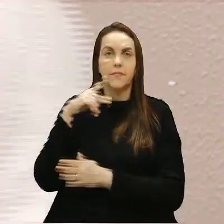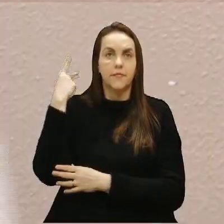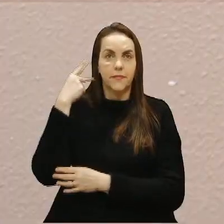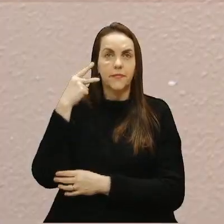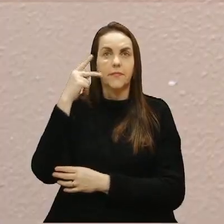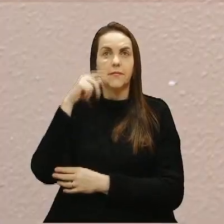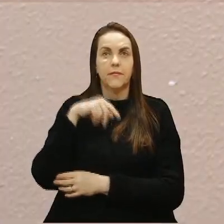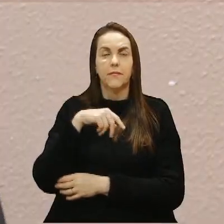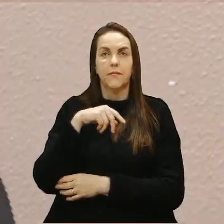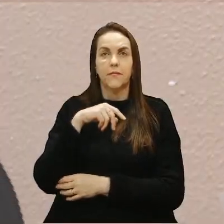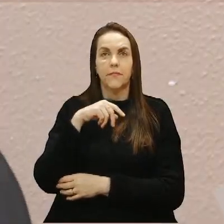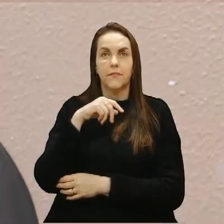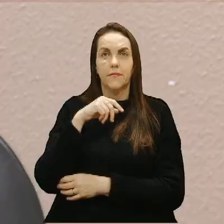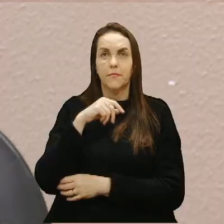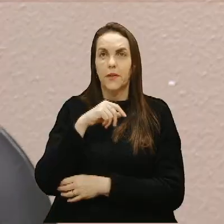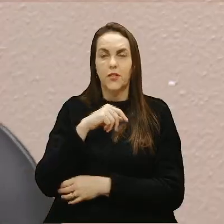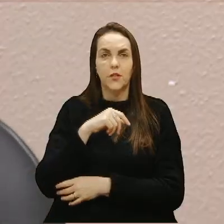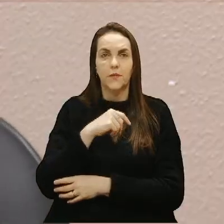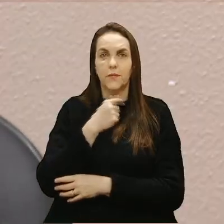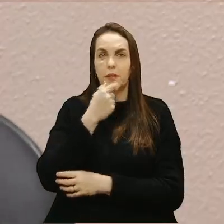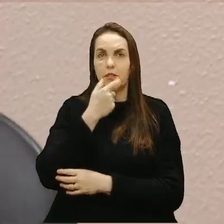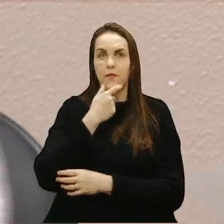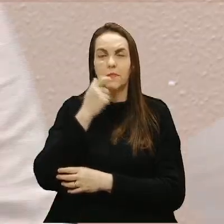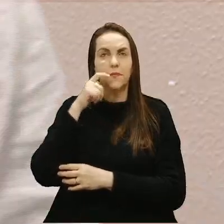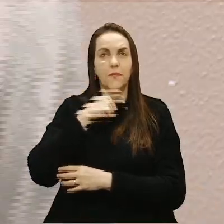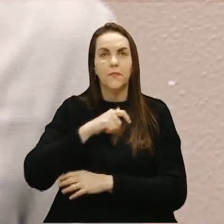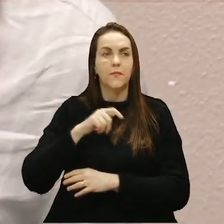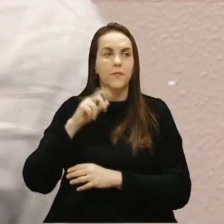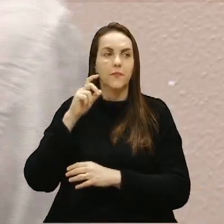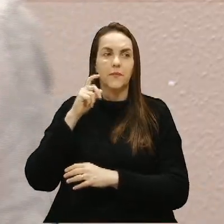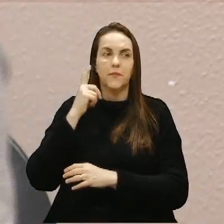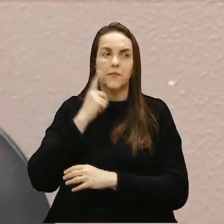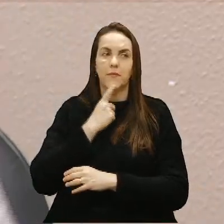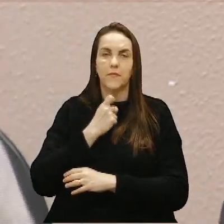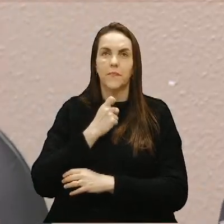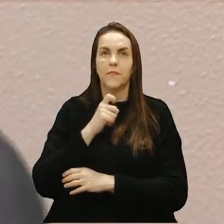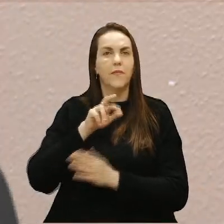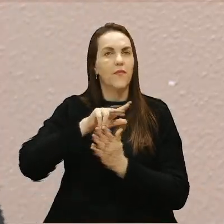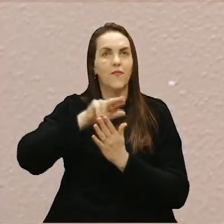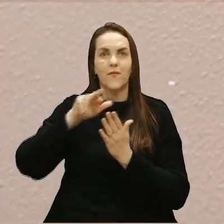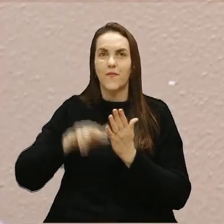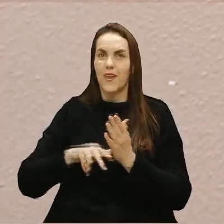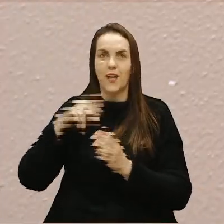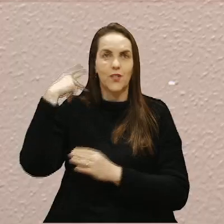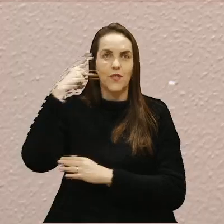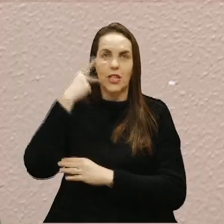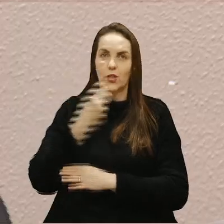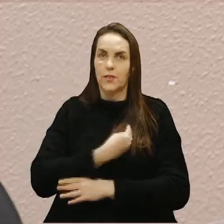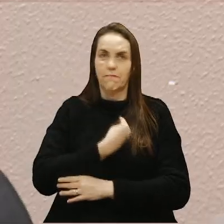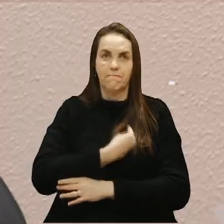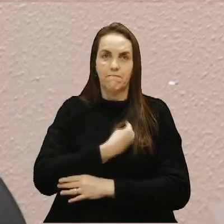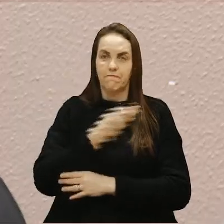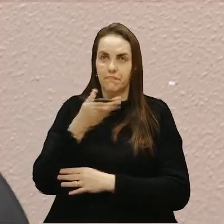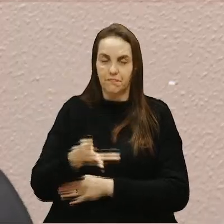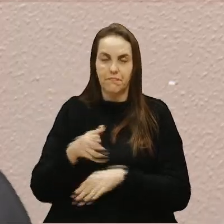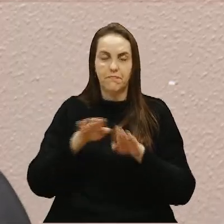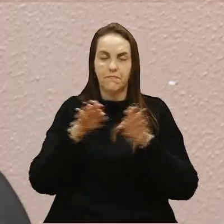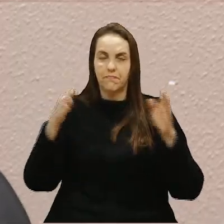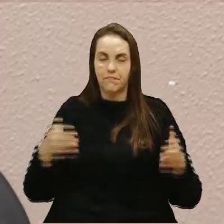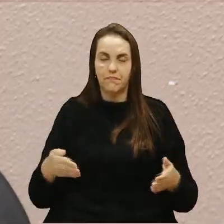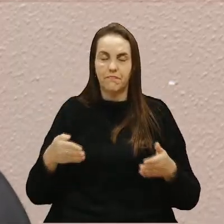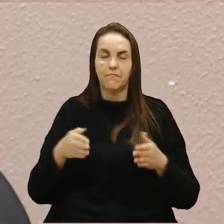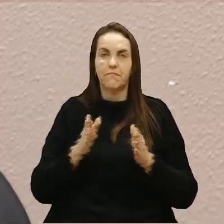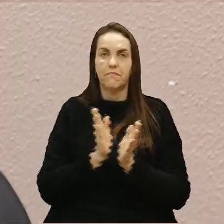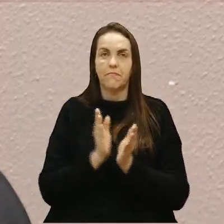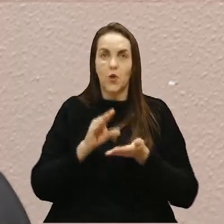Rose Frigeli, Mauro Martinelli, Juliano Valim, o Aldonei e o Lucas. Na mesa, nós tínhamos a presença, então, do Conselho Municipal